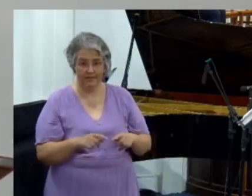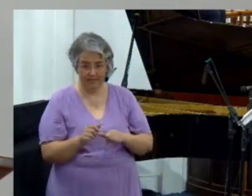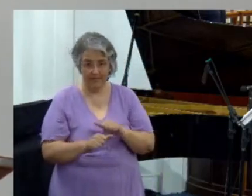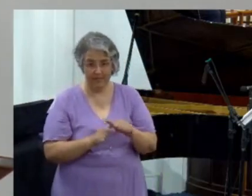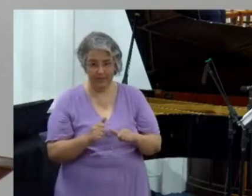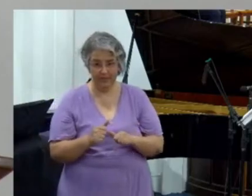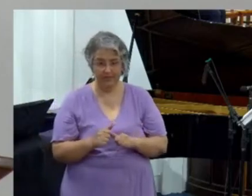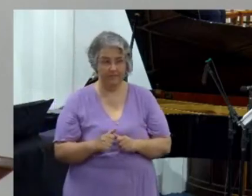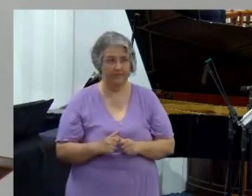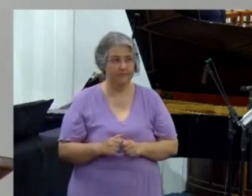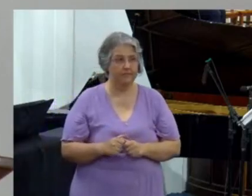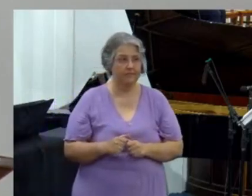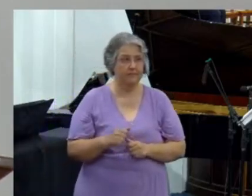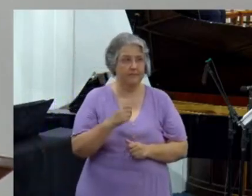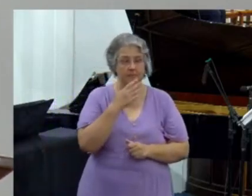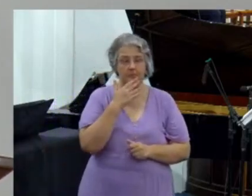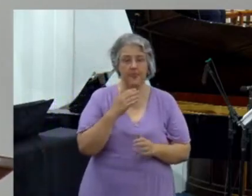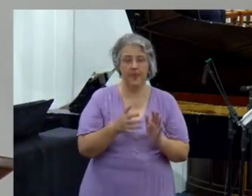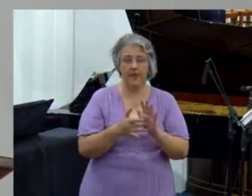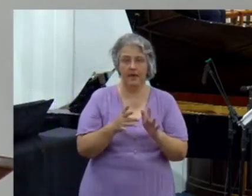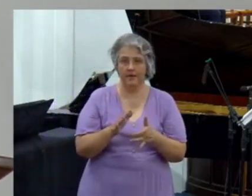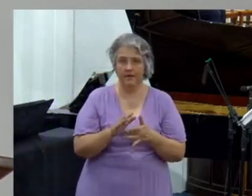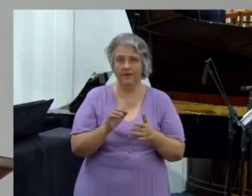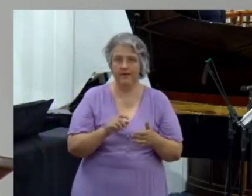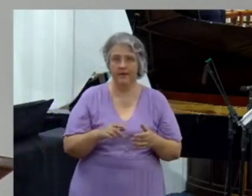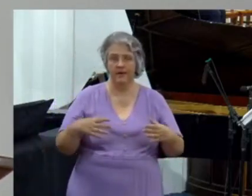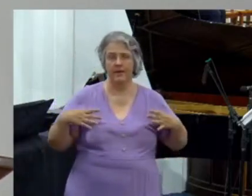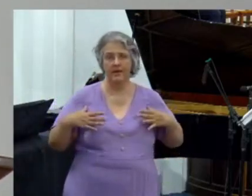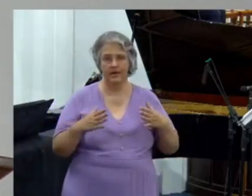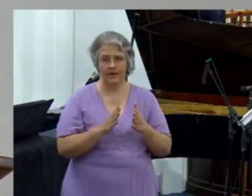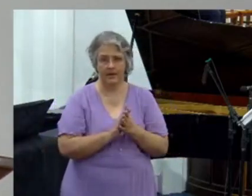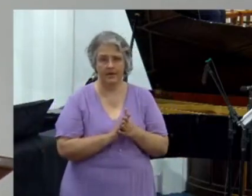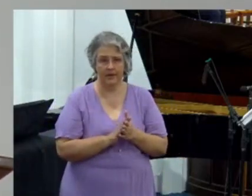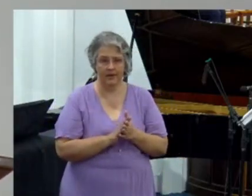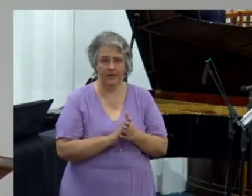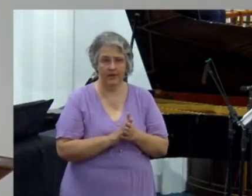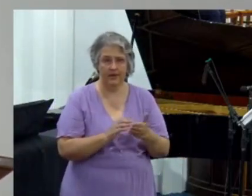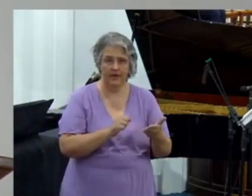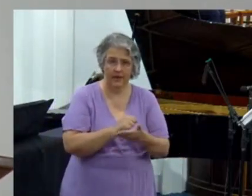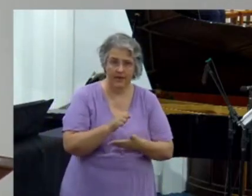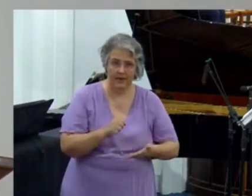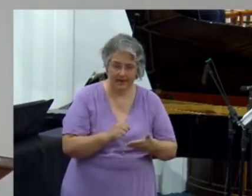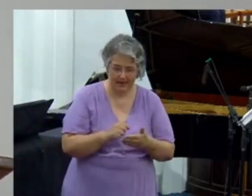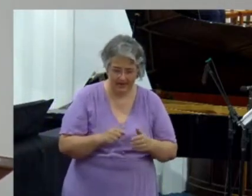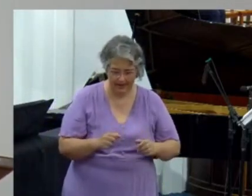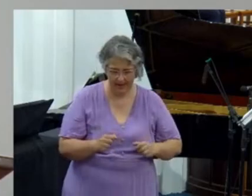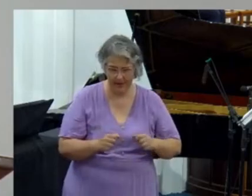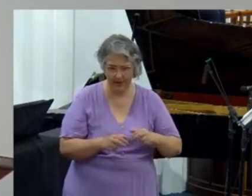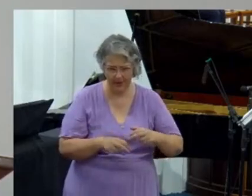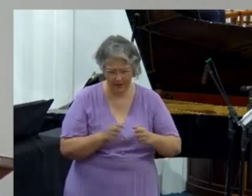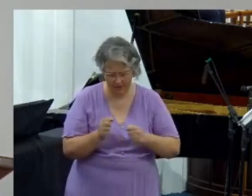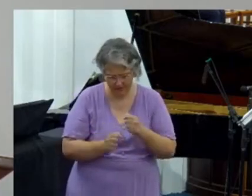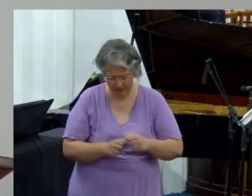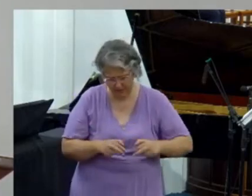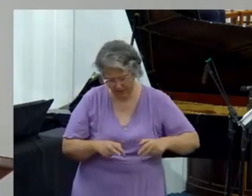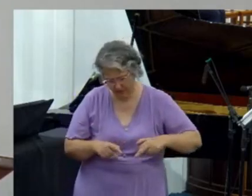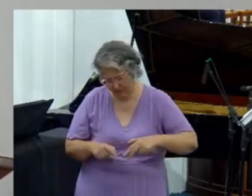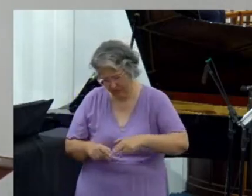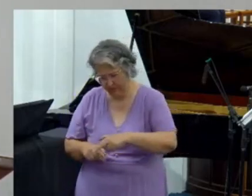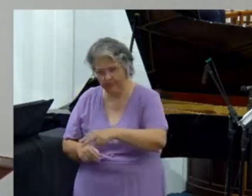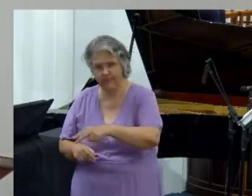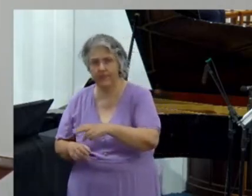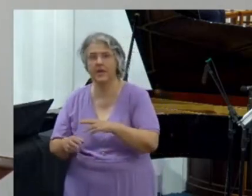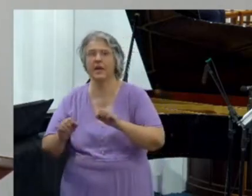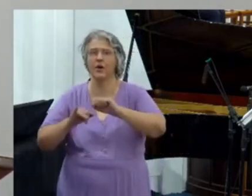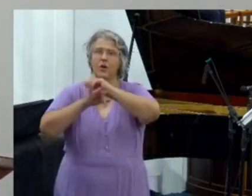Então os querubins elevaram as suas asas, e as rodas os acompanhavam, e a glória do